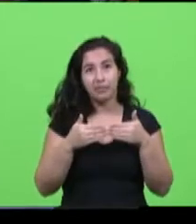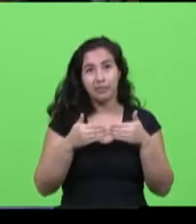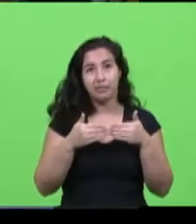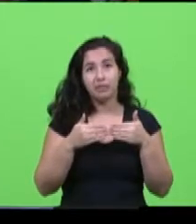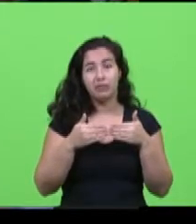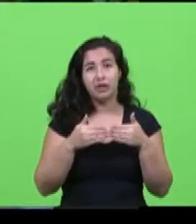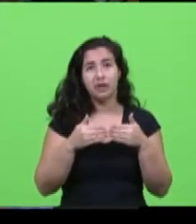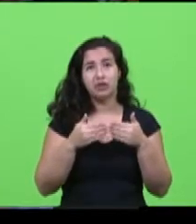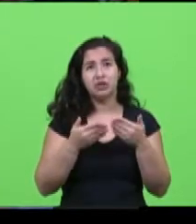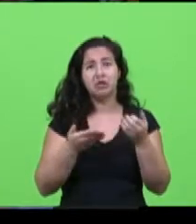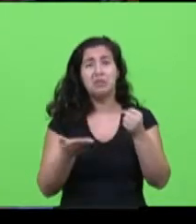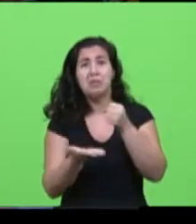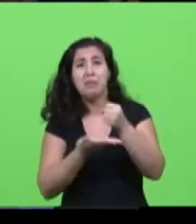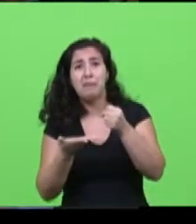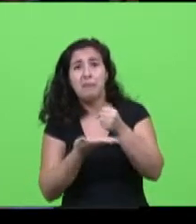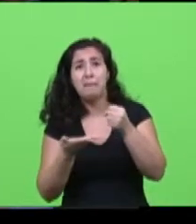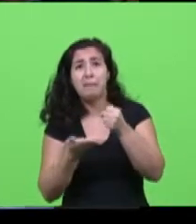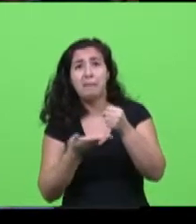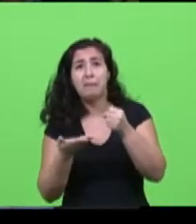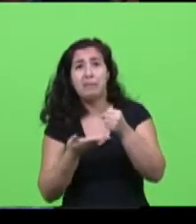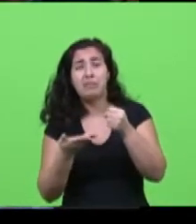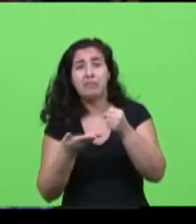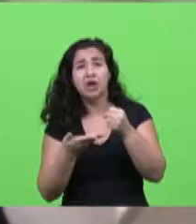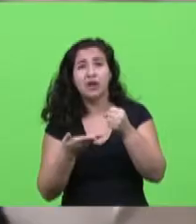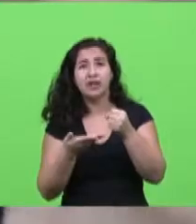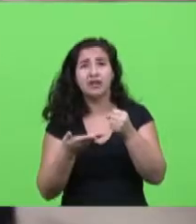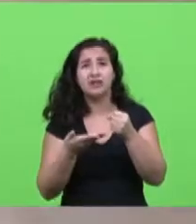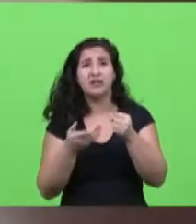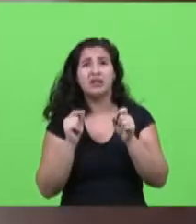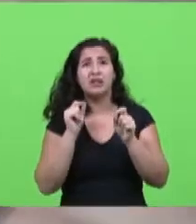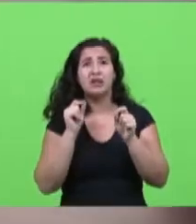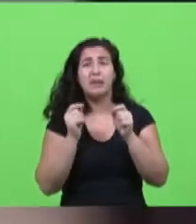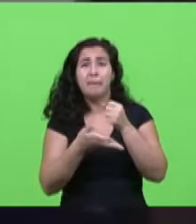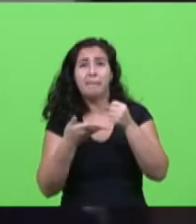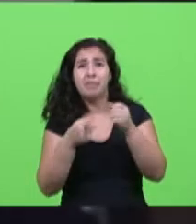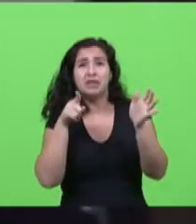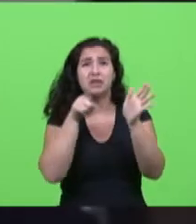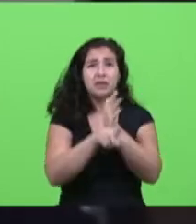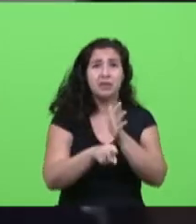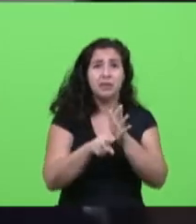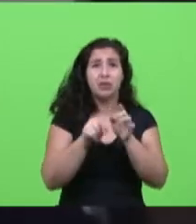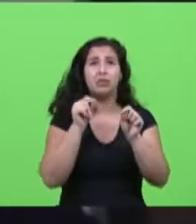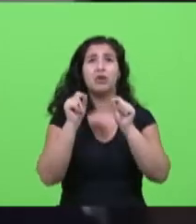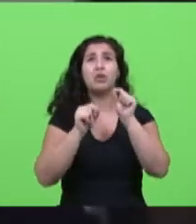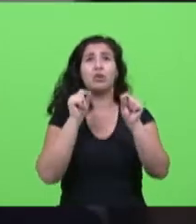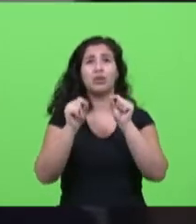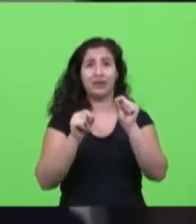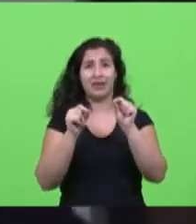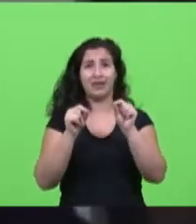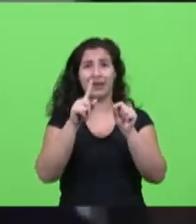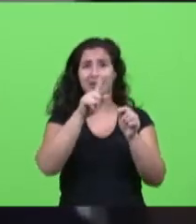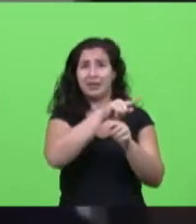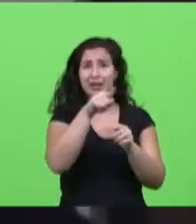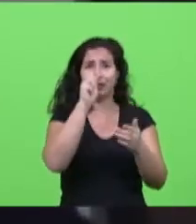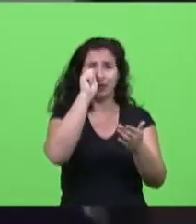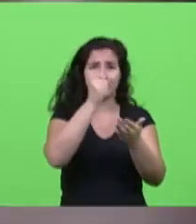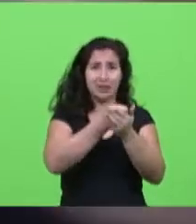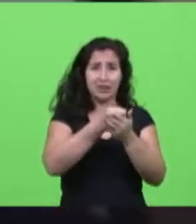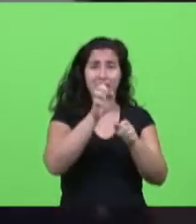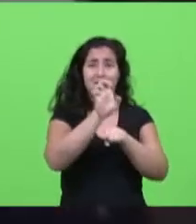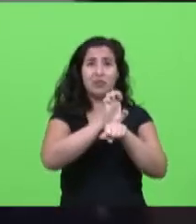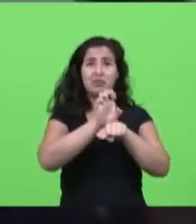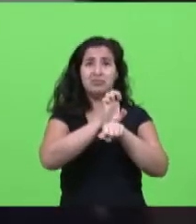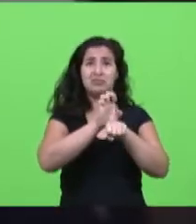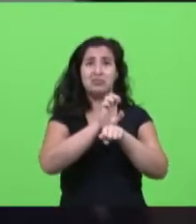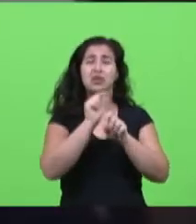a base teórica das decisões que vêm sendo tomadas pelo governo do Estado. Deixo claro, desde